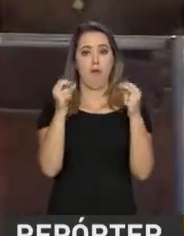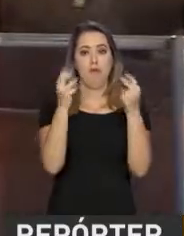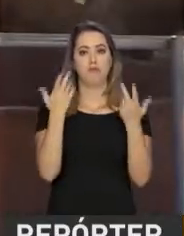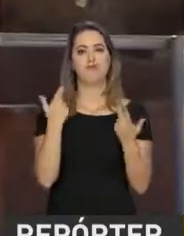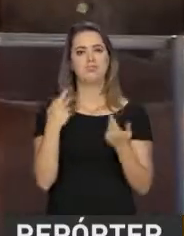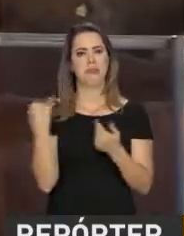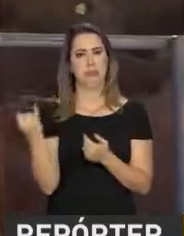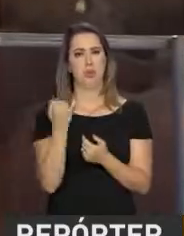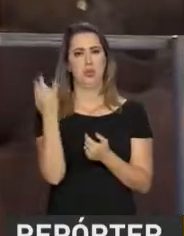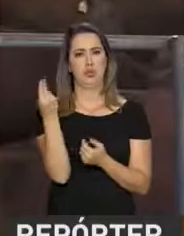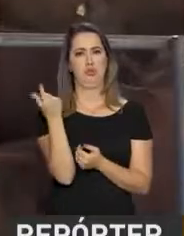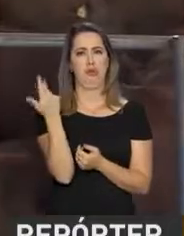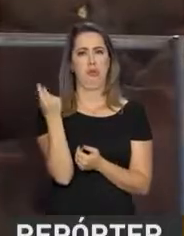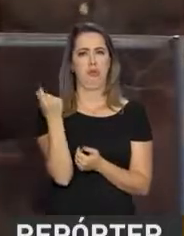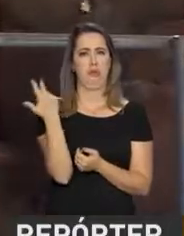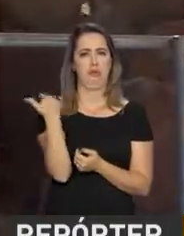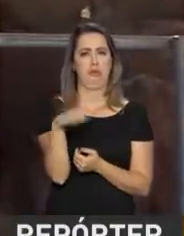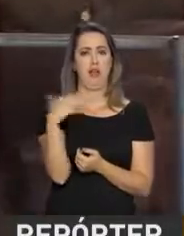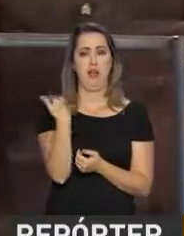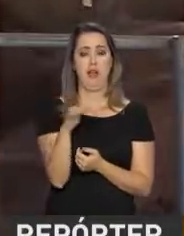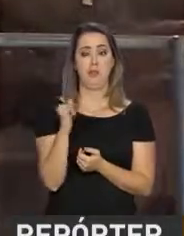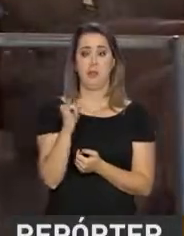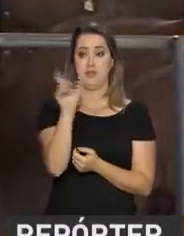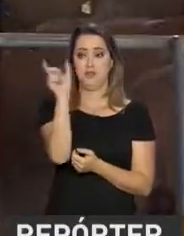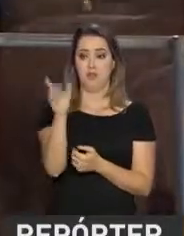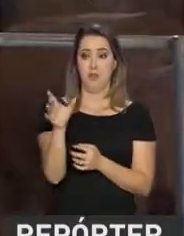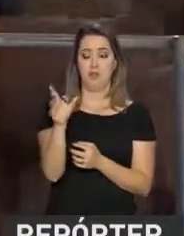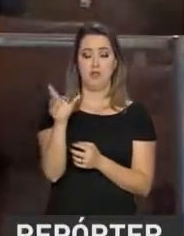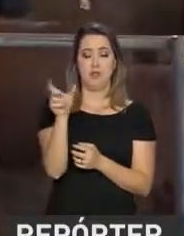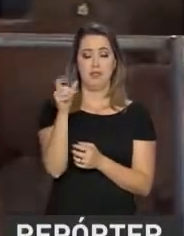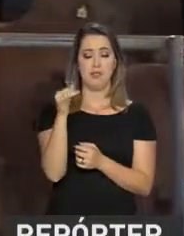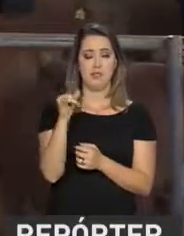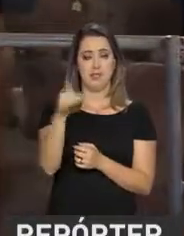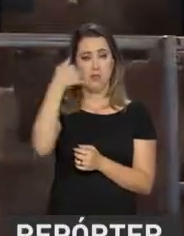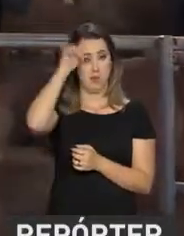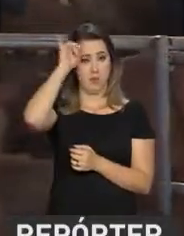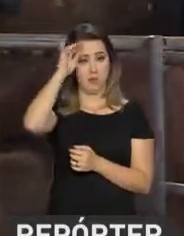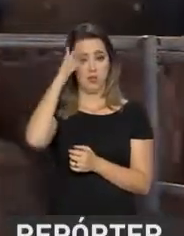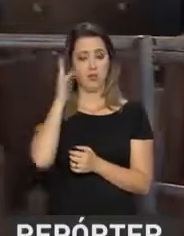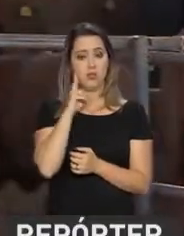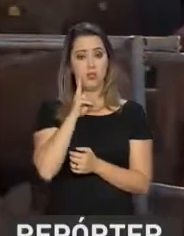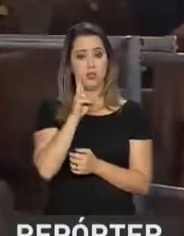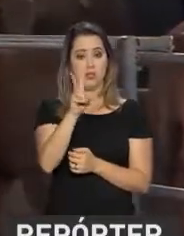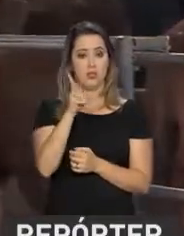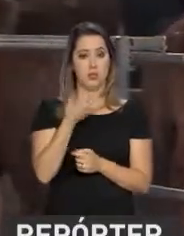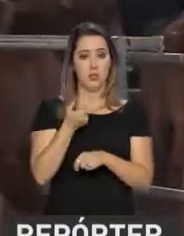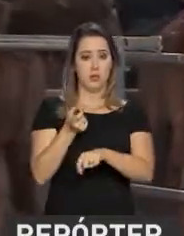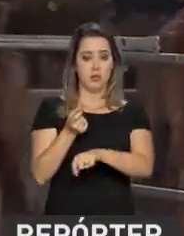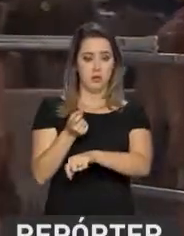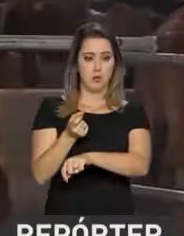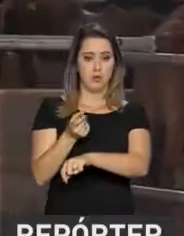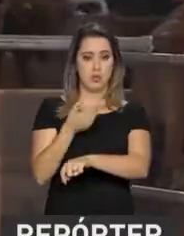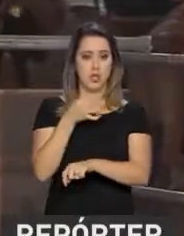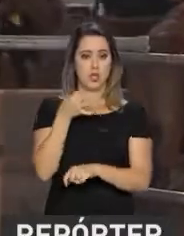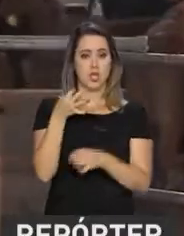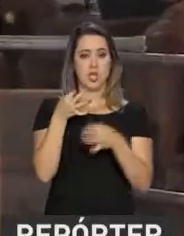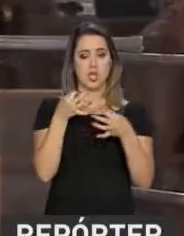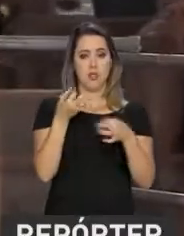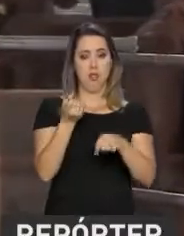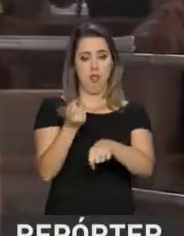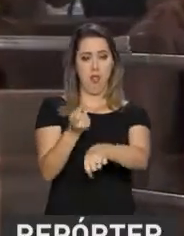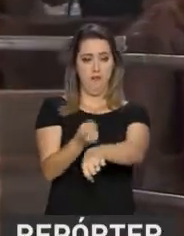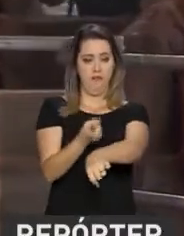doença que se atinge o rebanho o animal começa a manifestar é vesículas vão dizer se é a fitas com